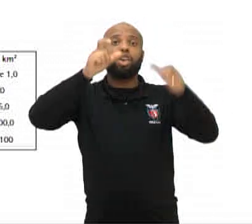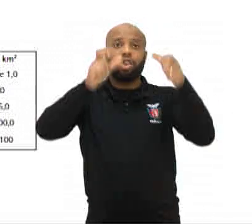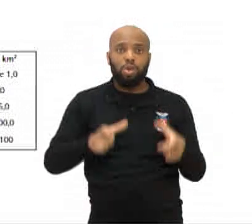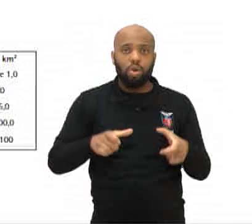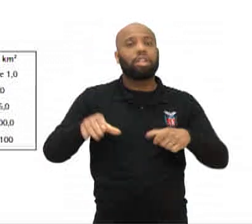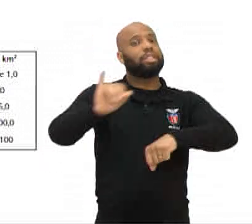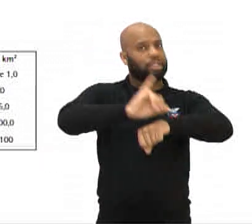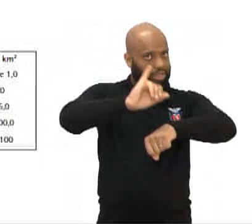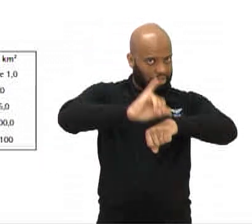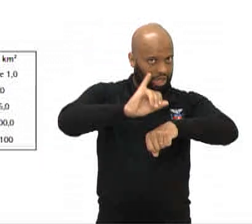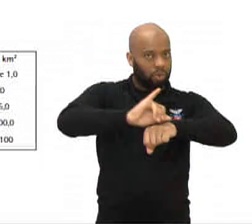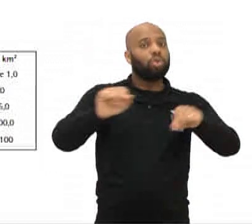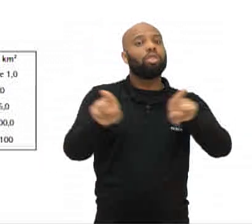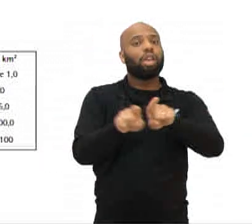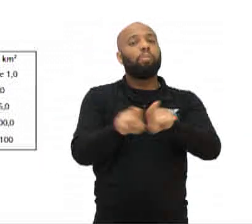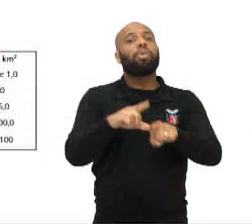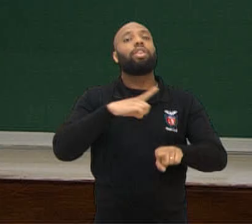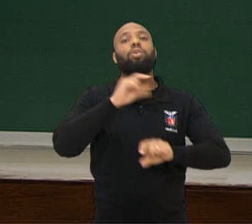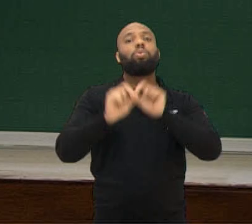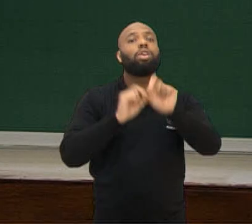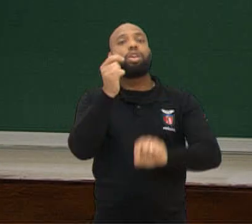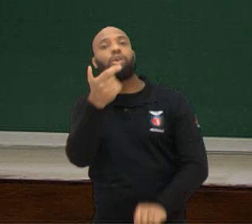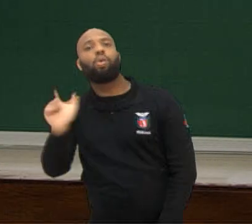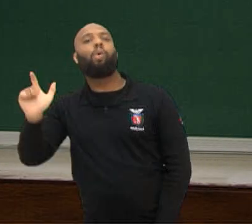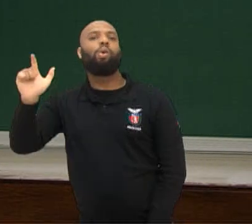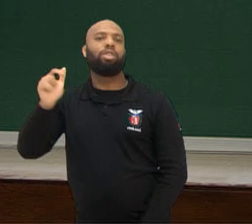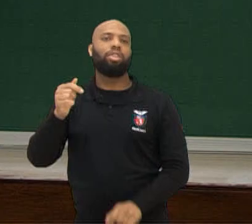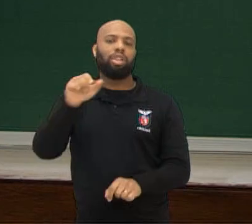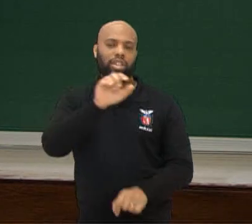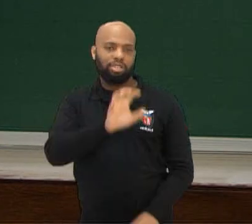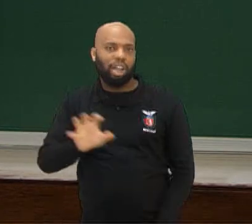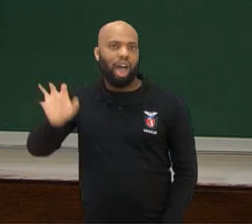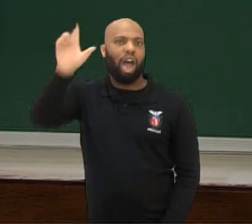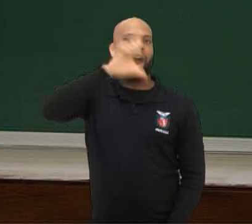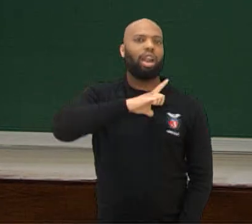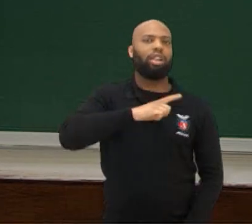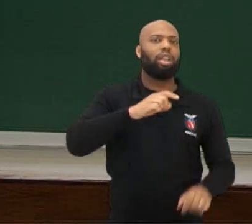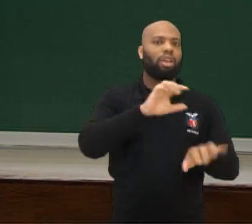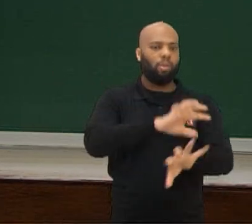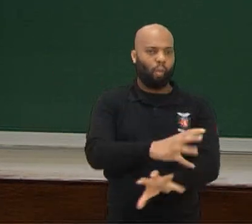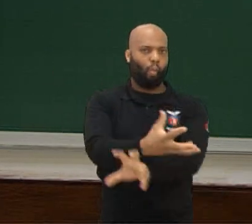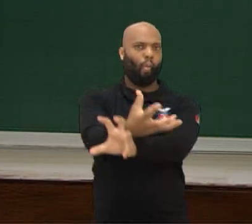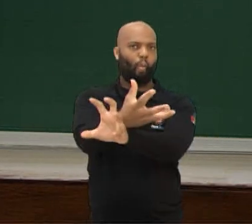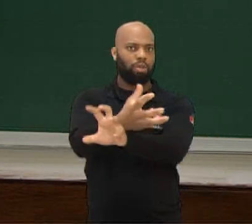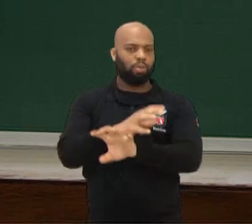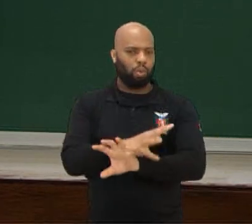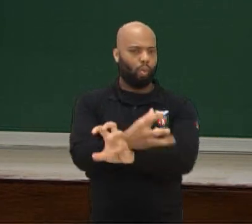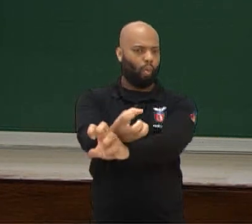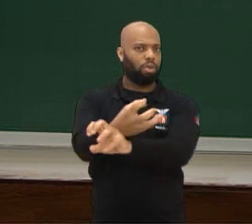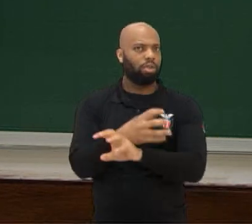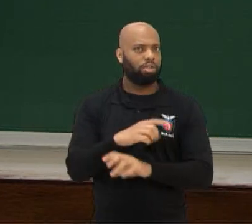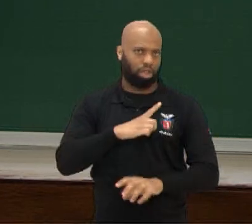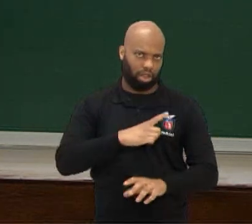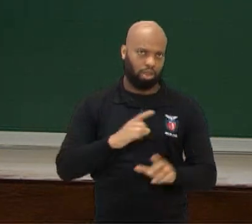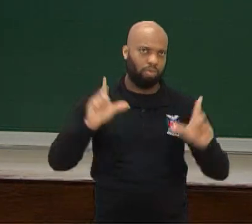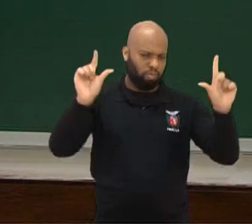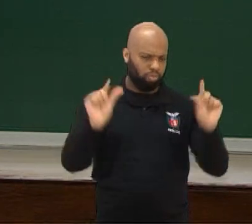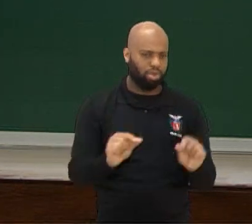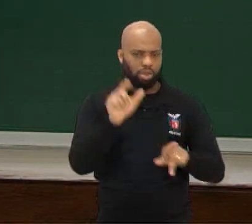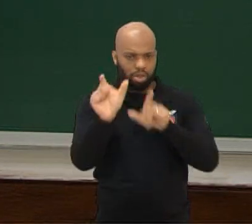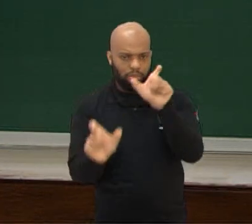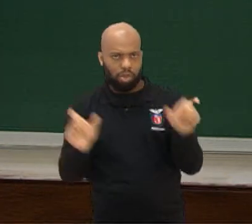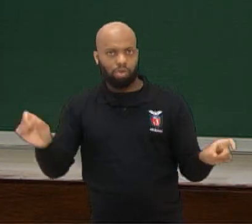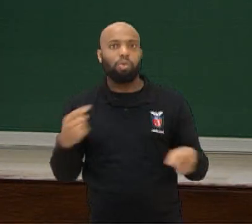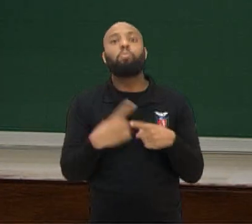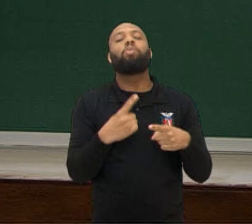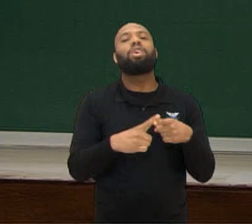né? E outras áreas com vazios demográficos, ou seja, vazias de população. Ora por causa